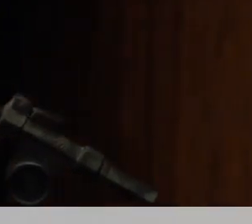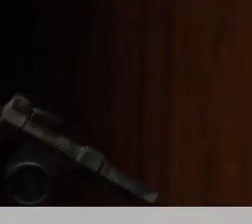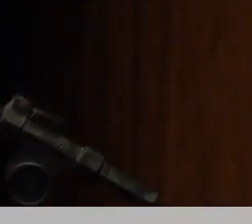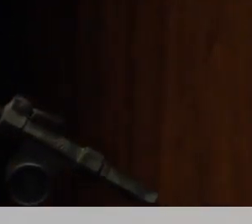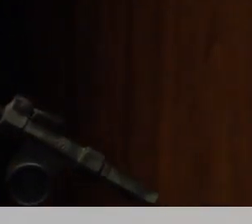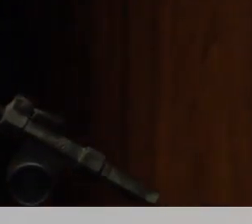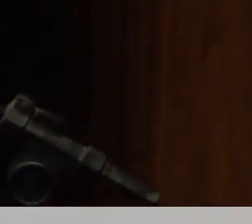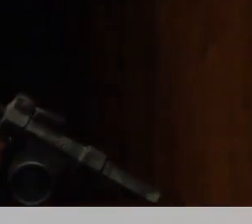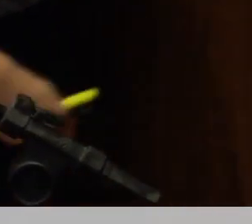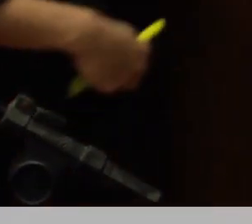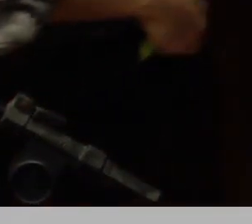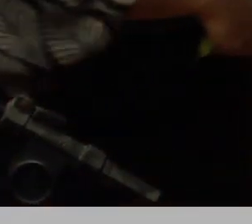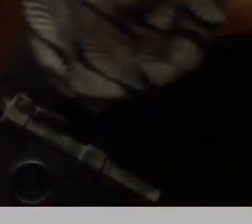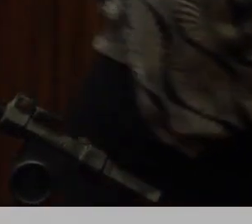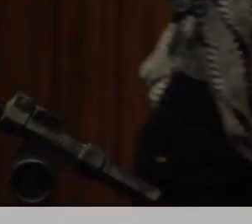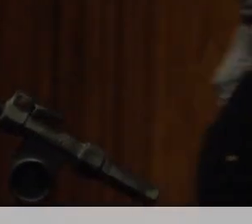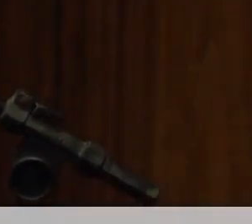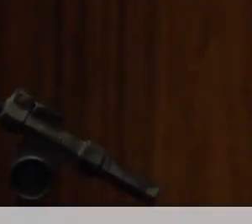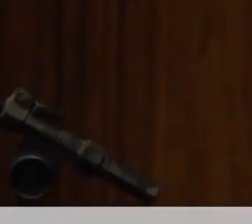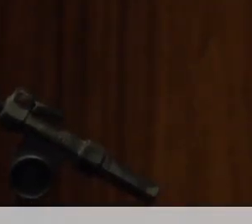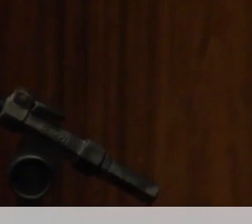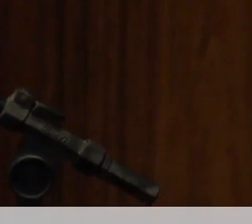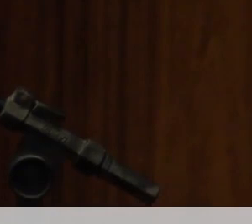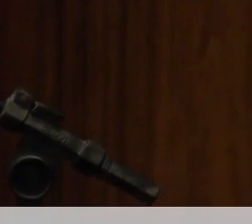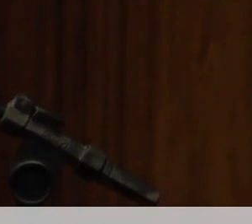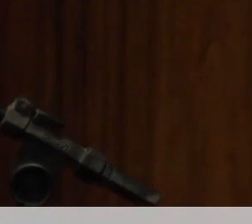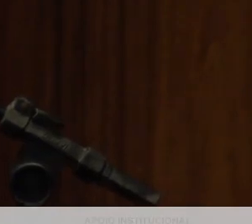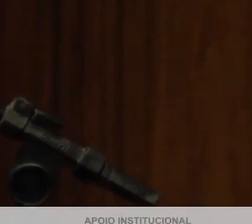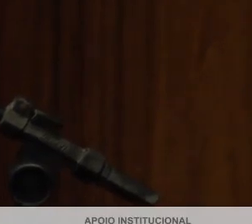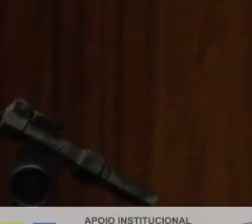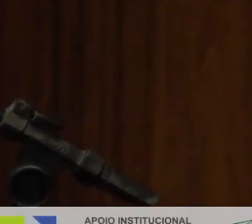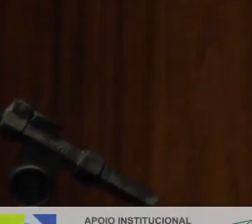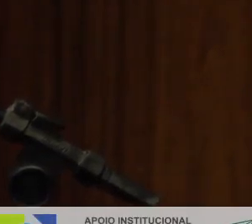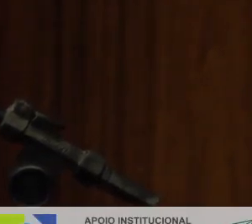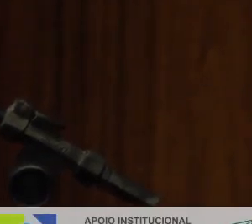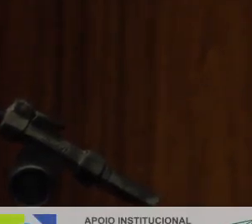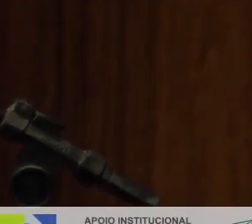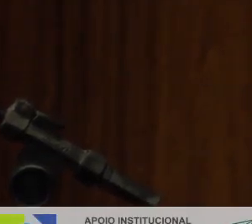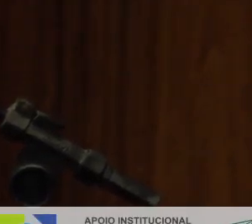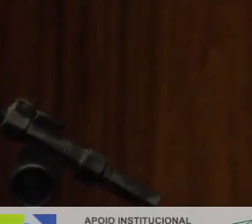Santa Catarina, e também Eduardo Braz, presidente da Agência de Fomento do Estado do Amapá.